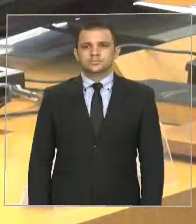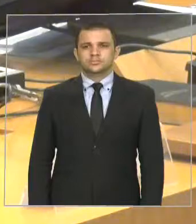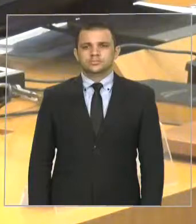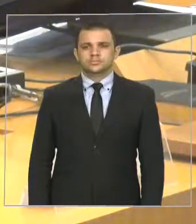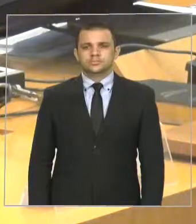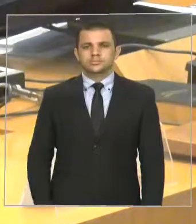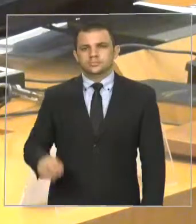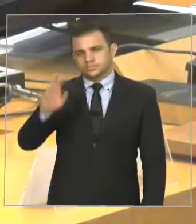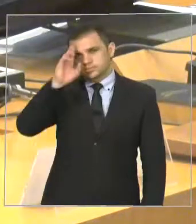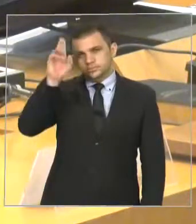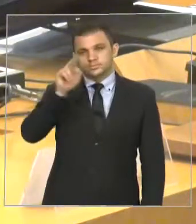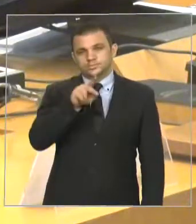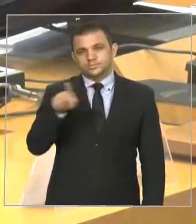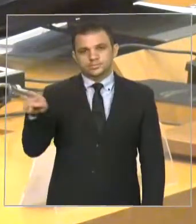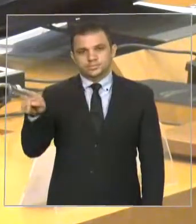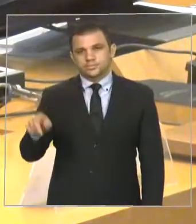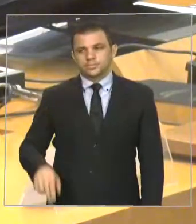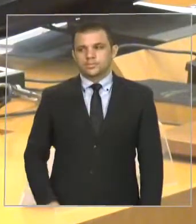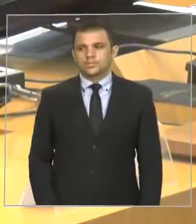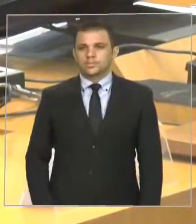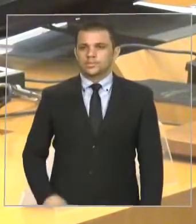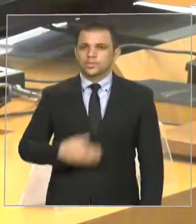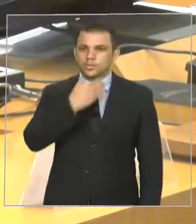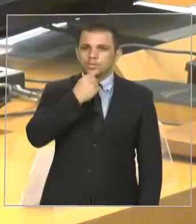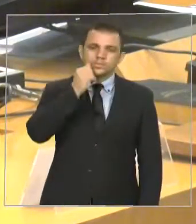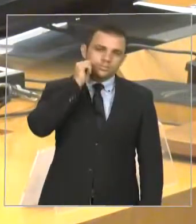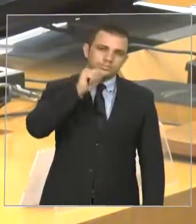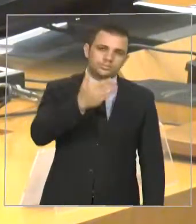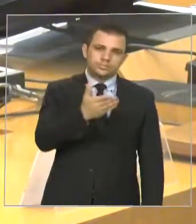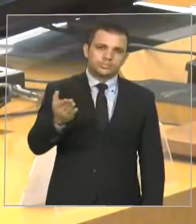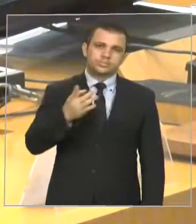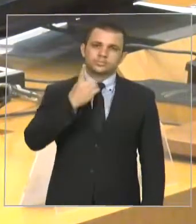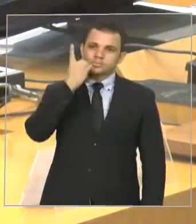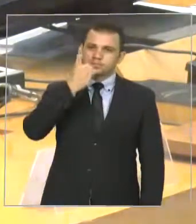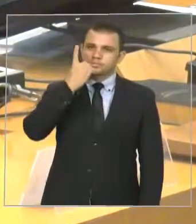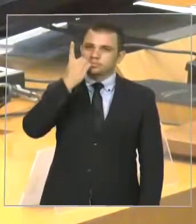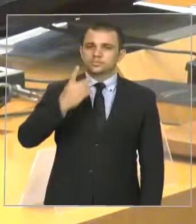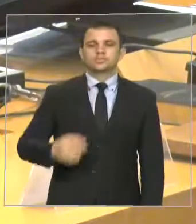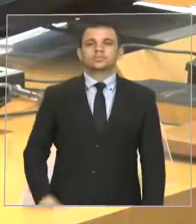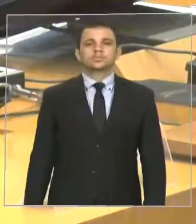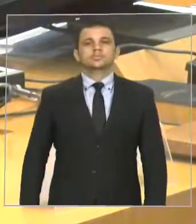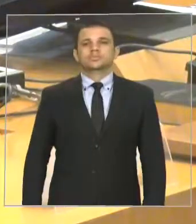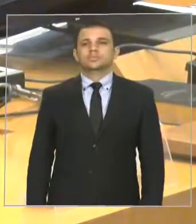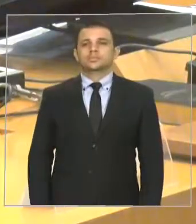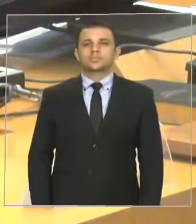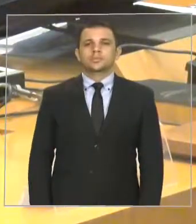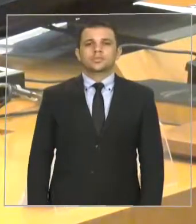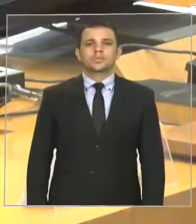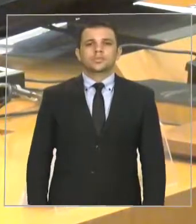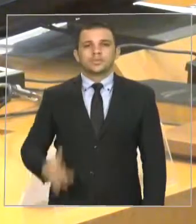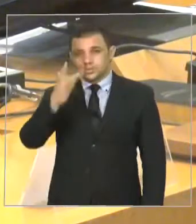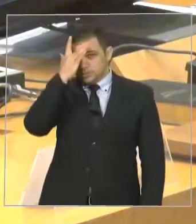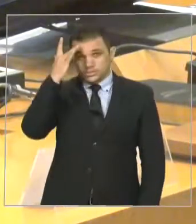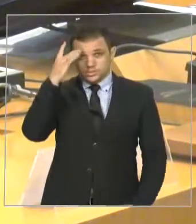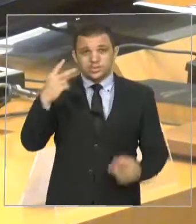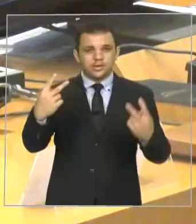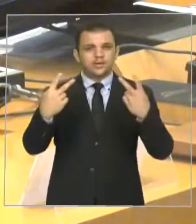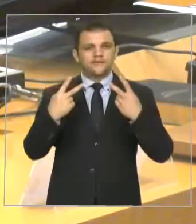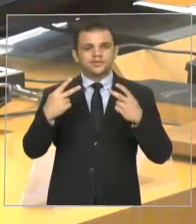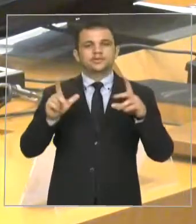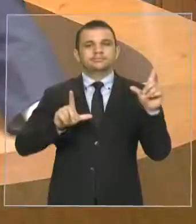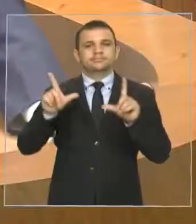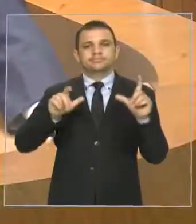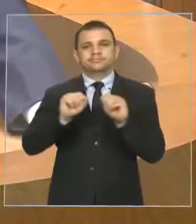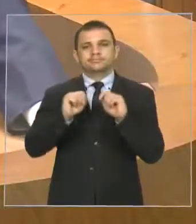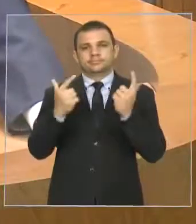senhor presidente senhoras deputadas seus deputados todos que nos ouvem nos assiste pela